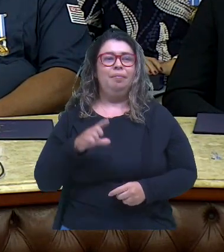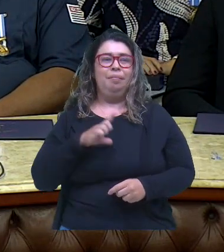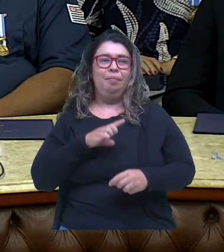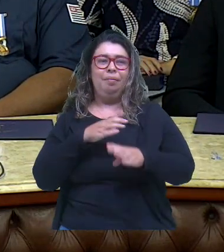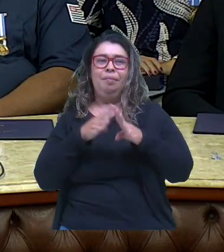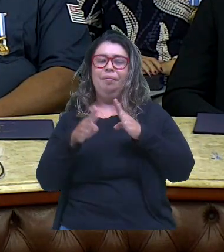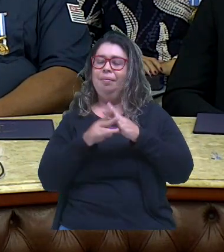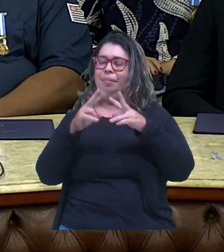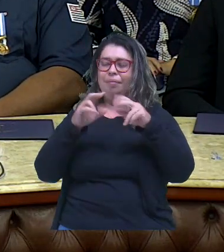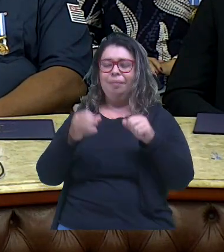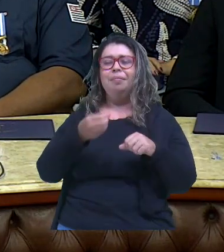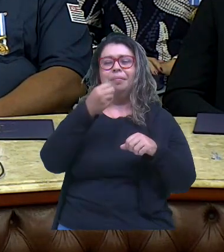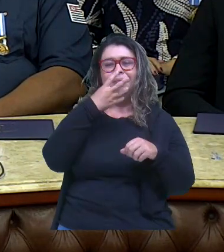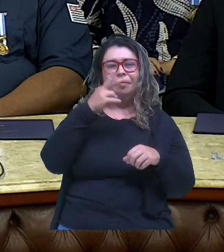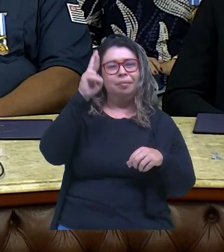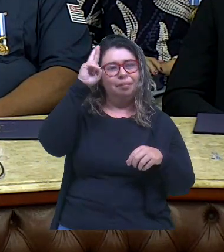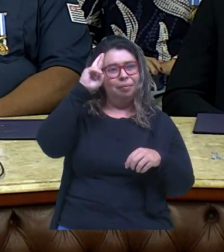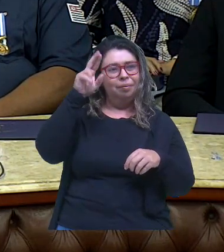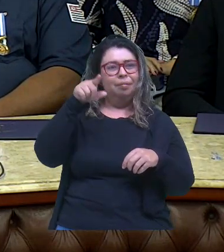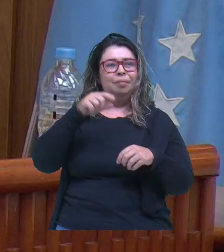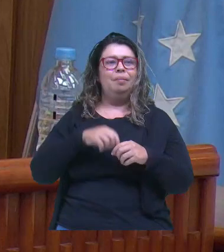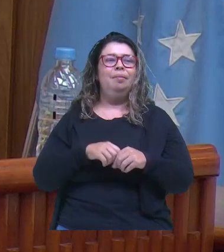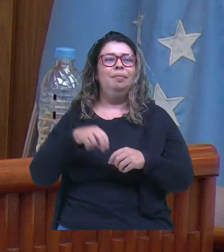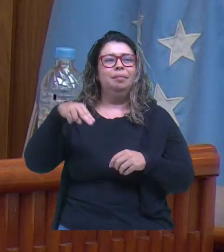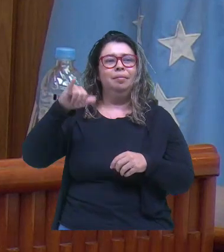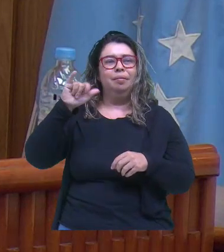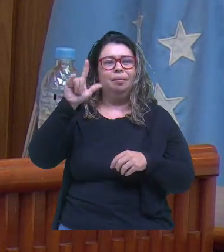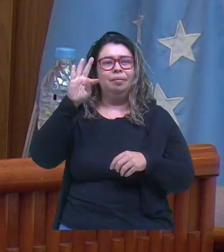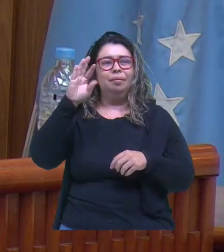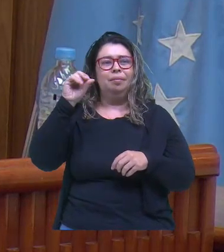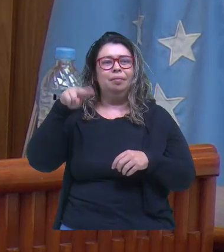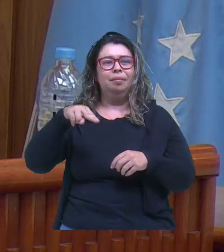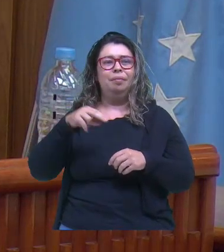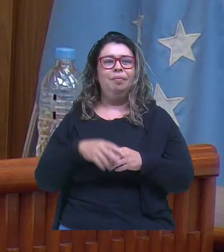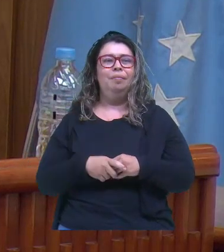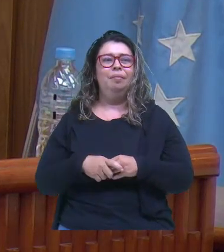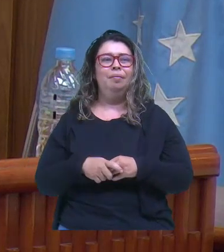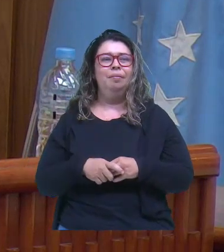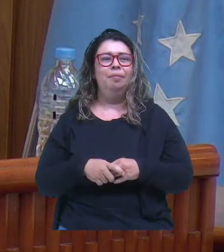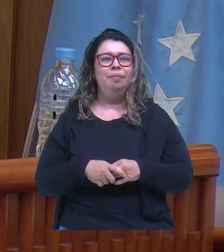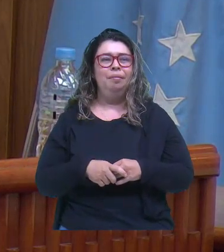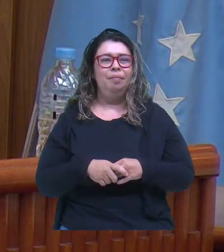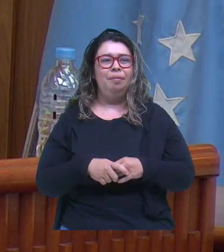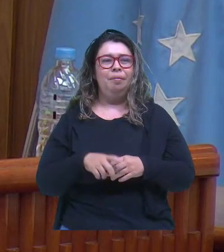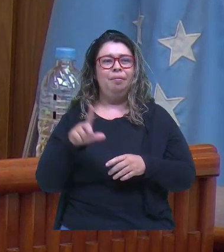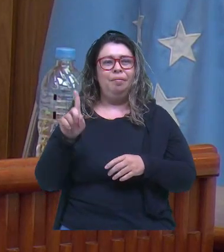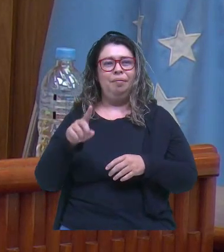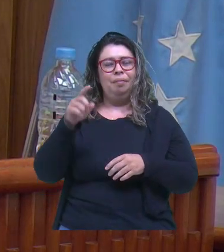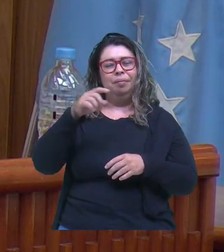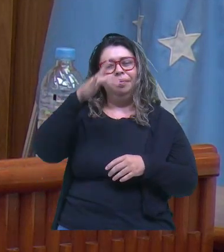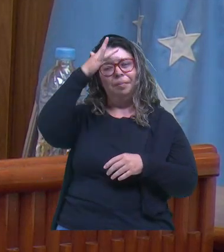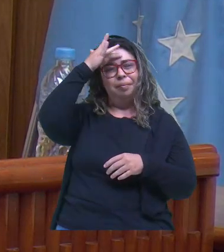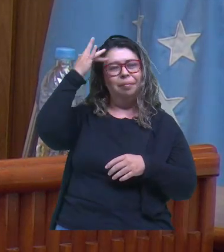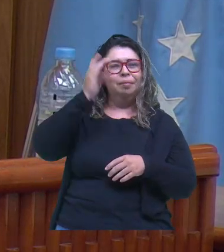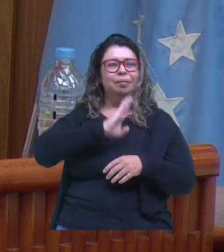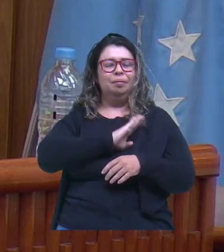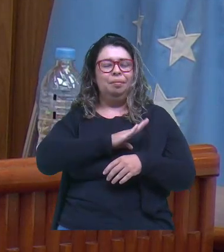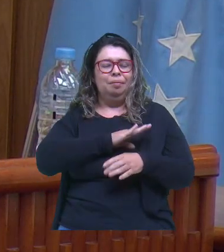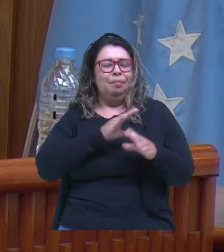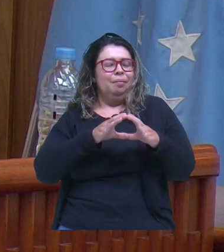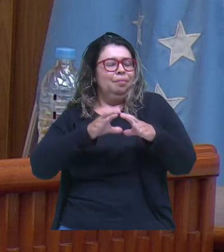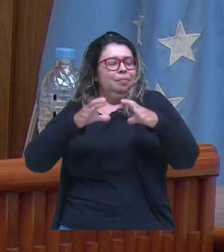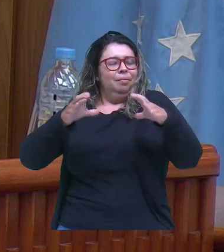senhor. O seu Newton, ele é um sujeito de um coração enorme,